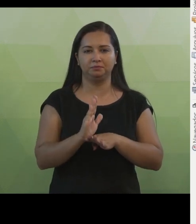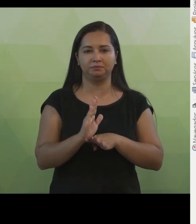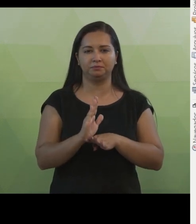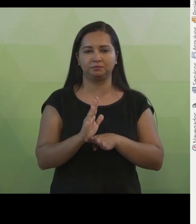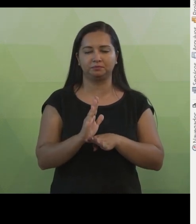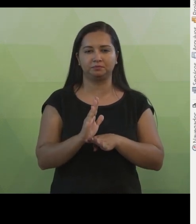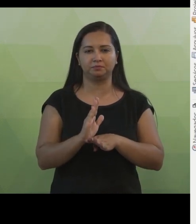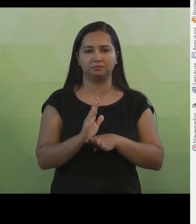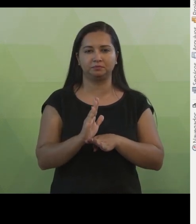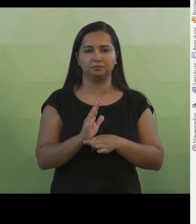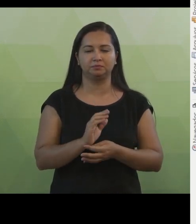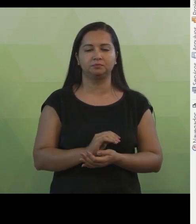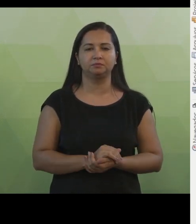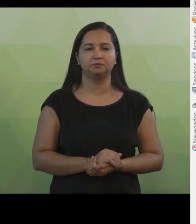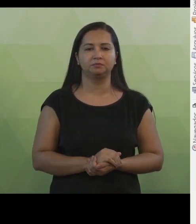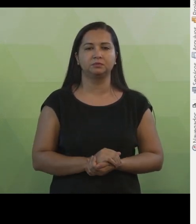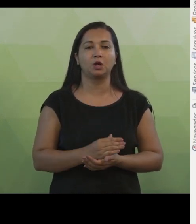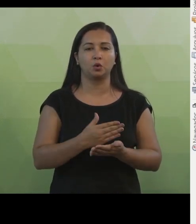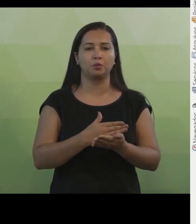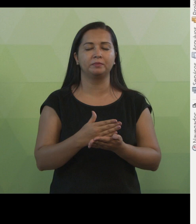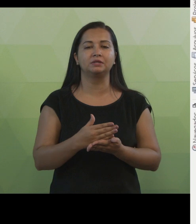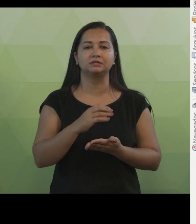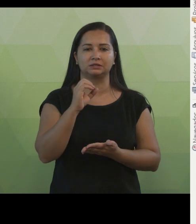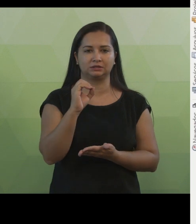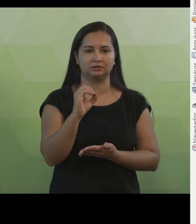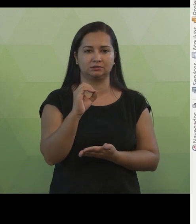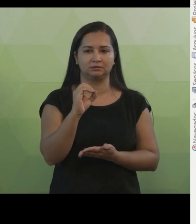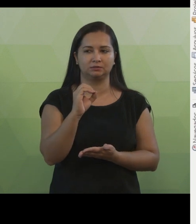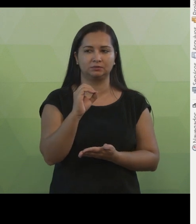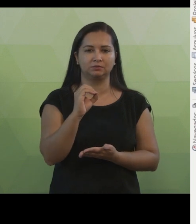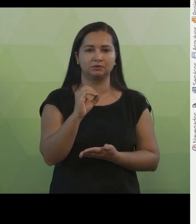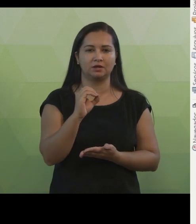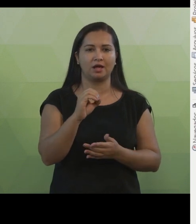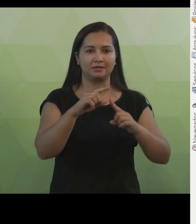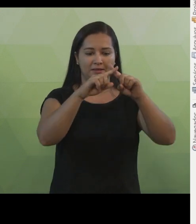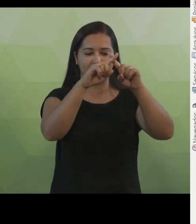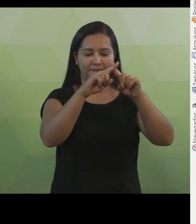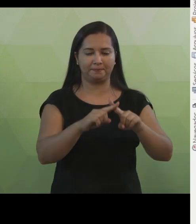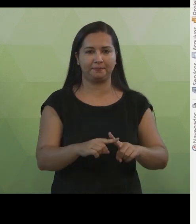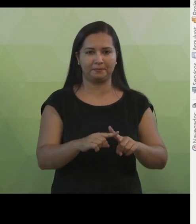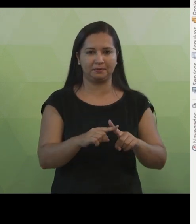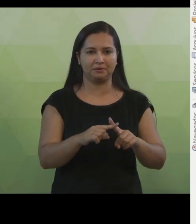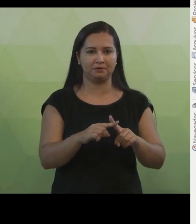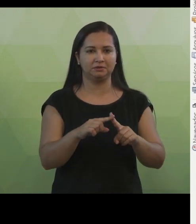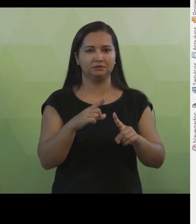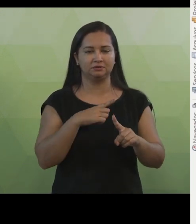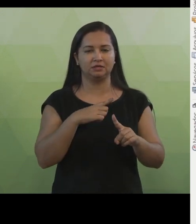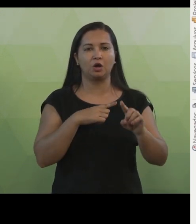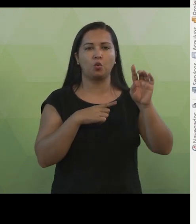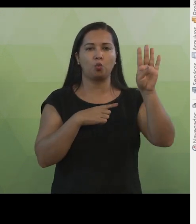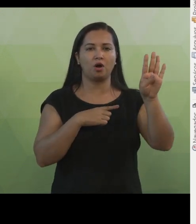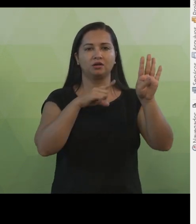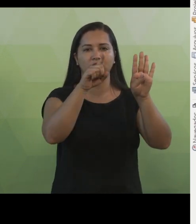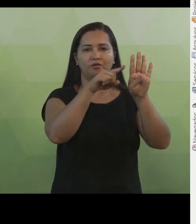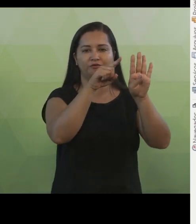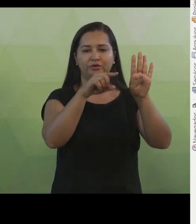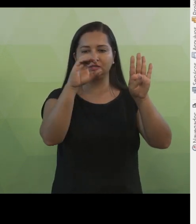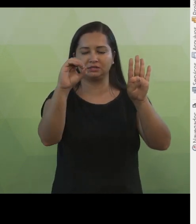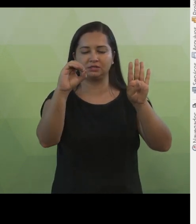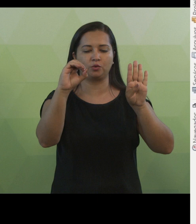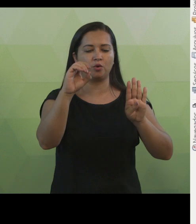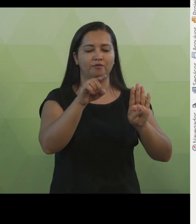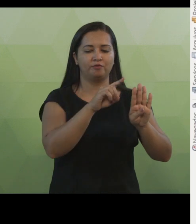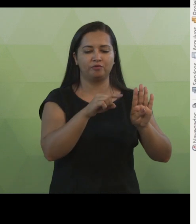variável do tipo auxiliar, para a gente controlar a execução daquele loop ou daquela